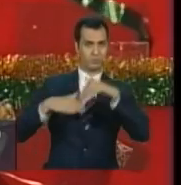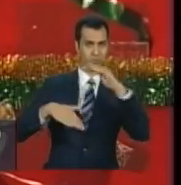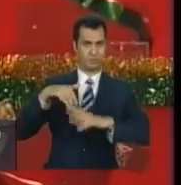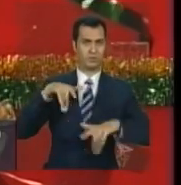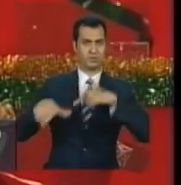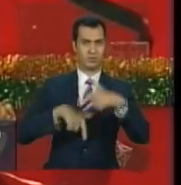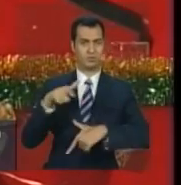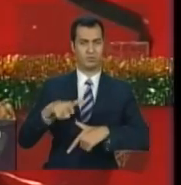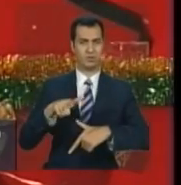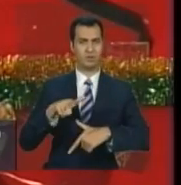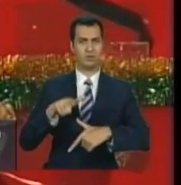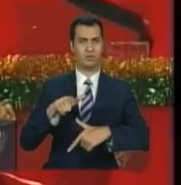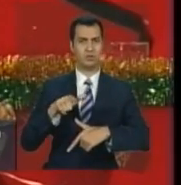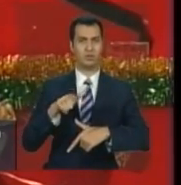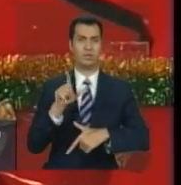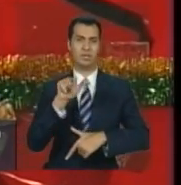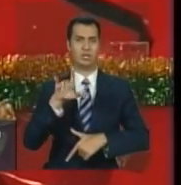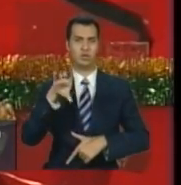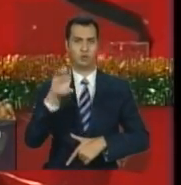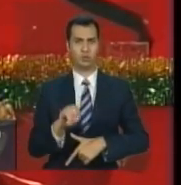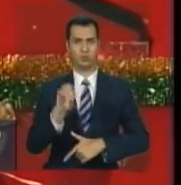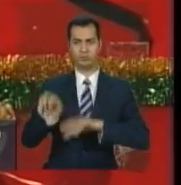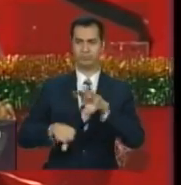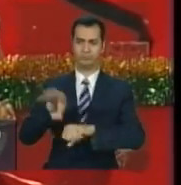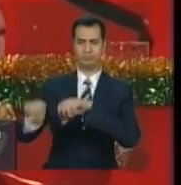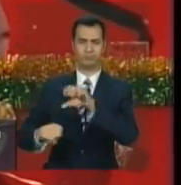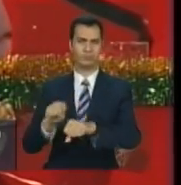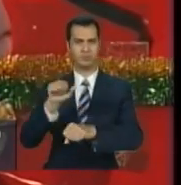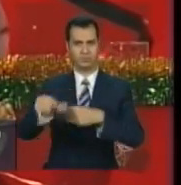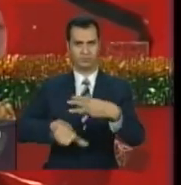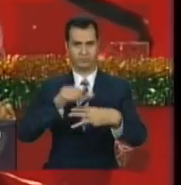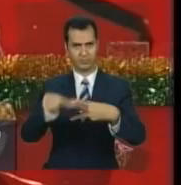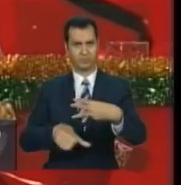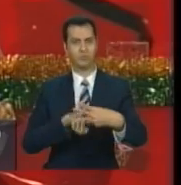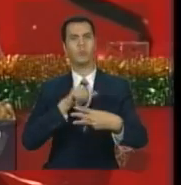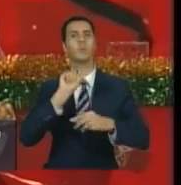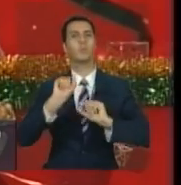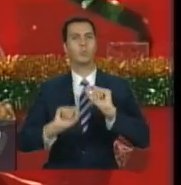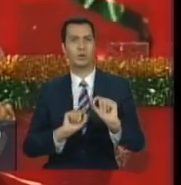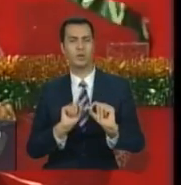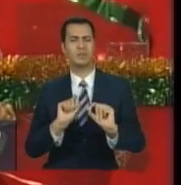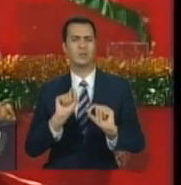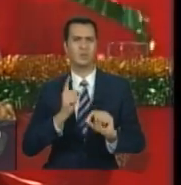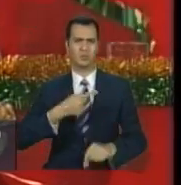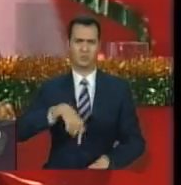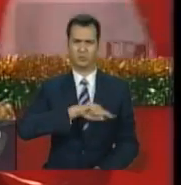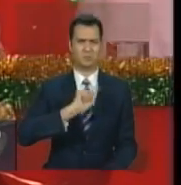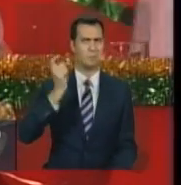nós não podemos olhar os catadores como uma